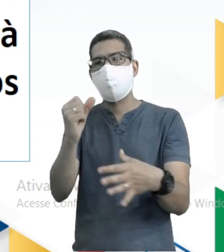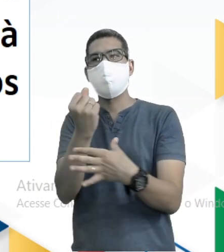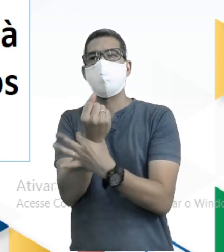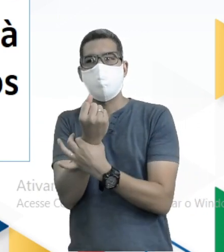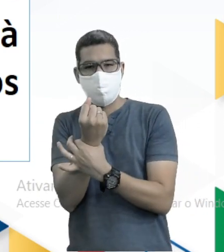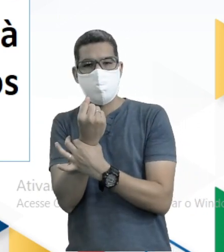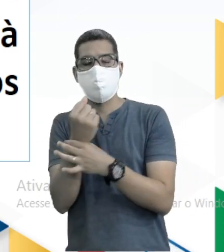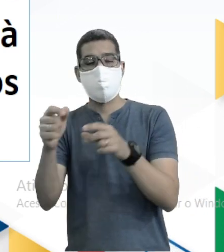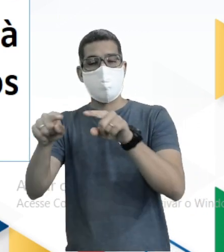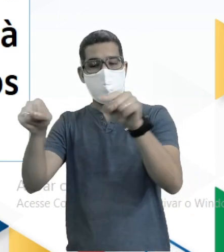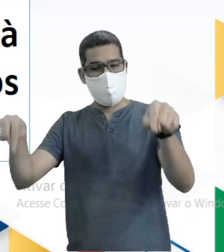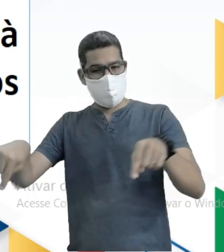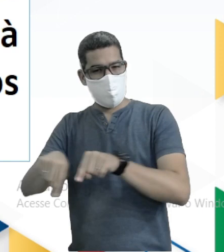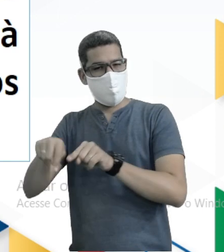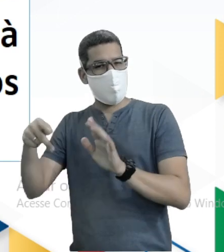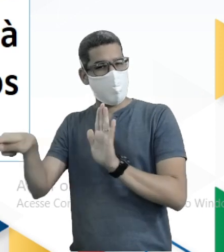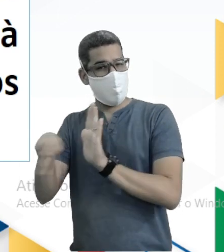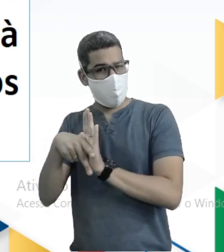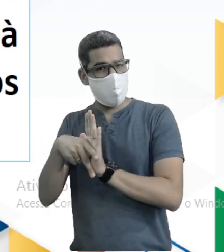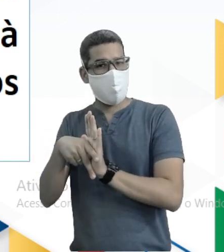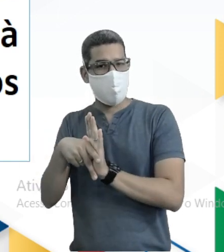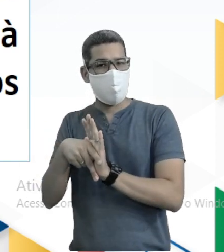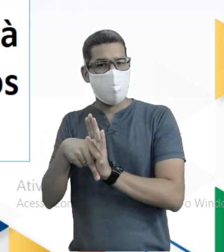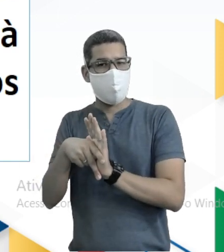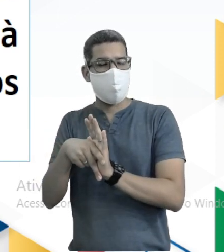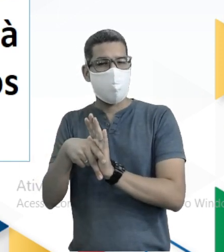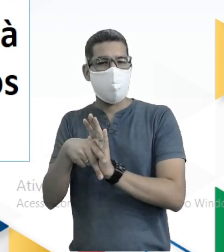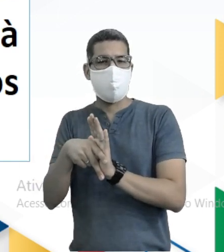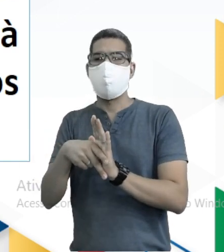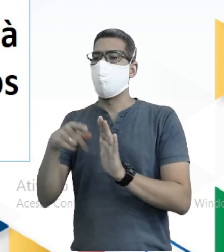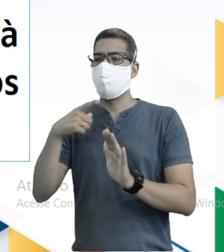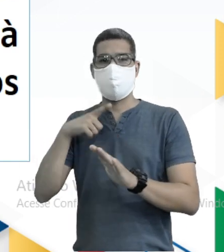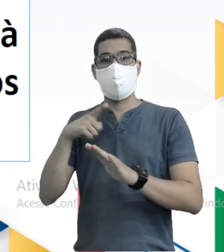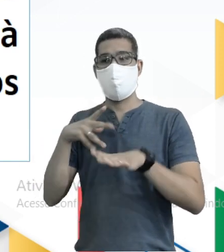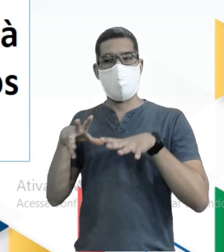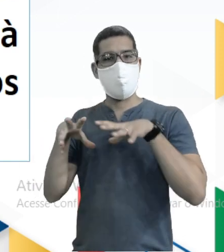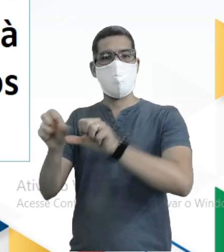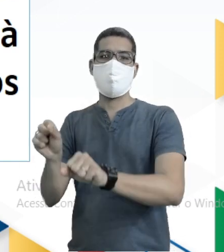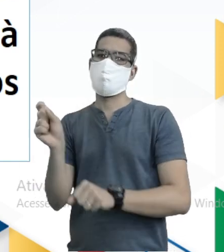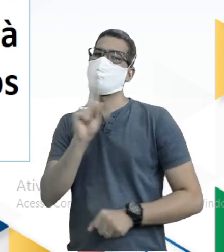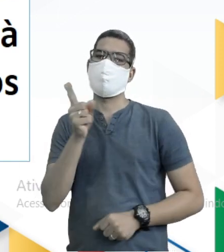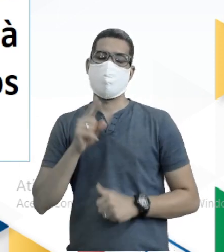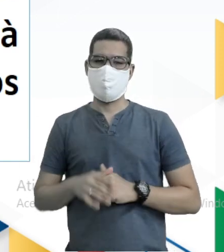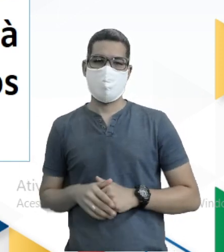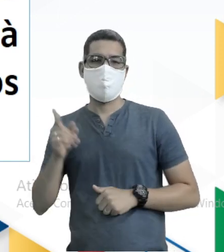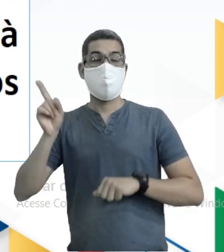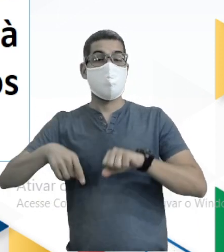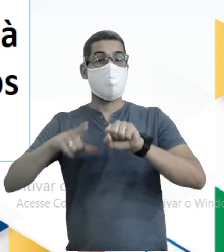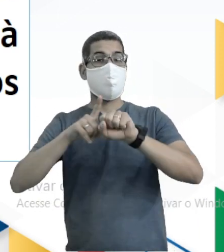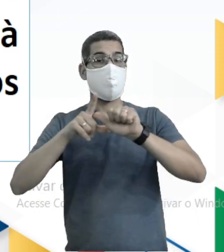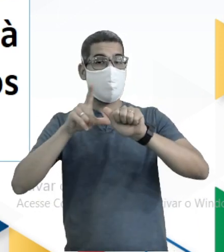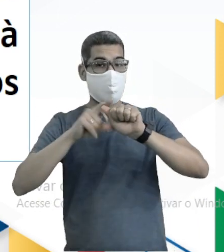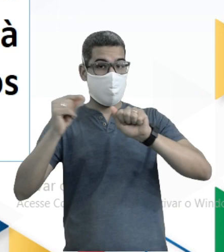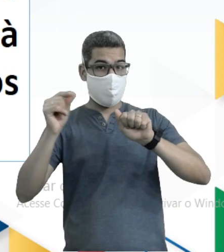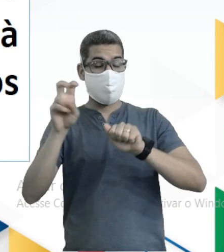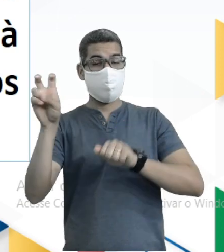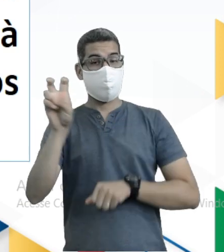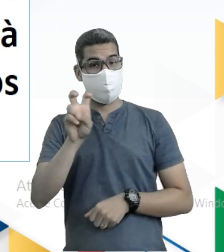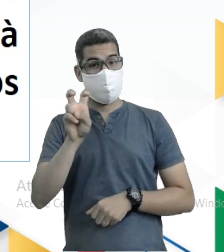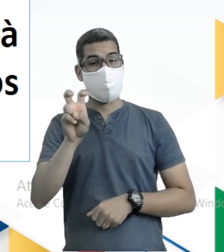à propriedade, nos termos seguintes. Isso está no artigo 5º. E vejam só, o direito